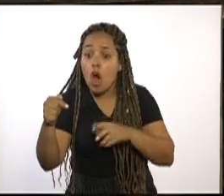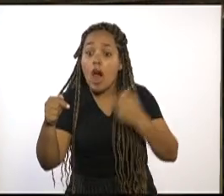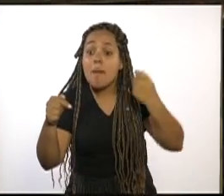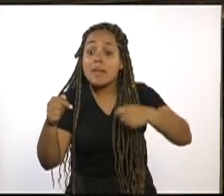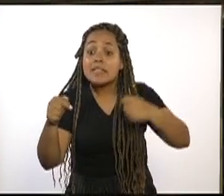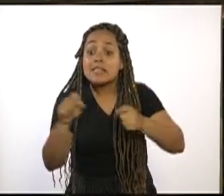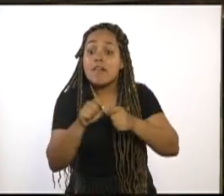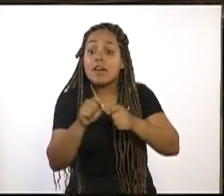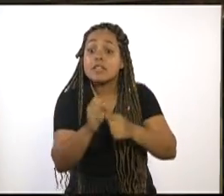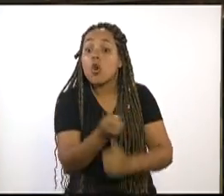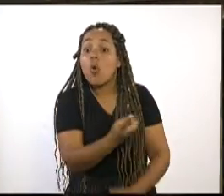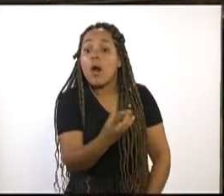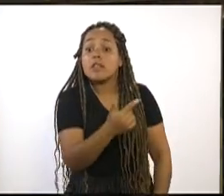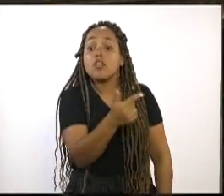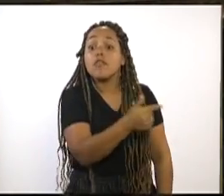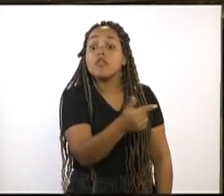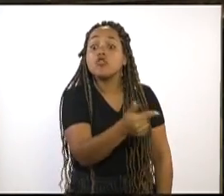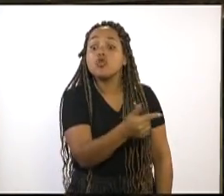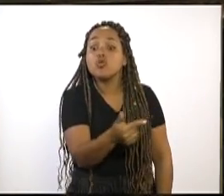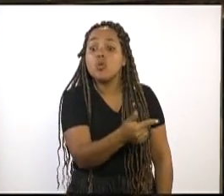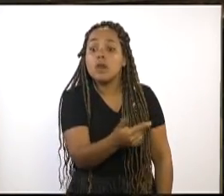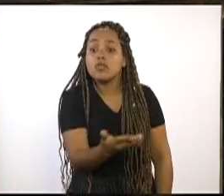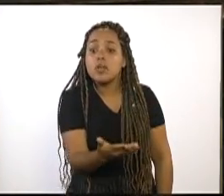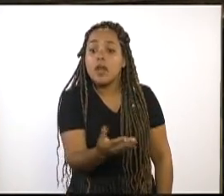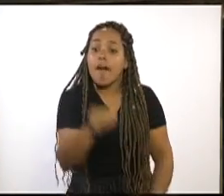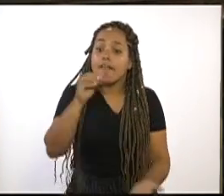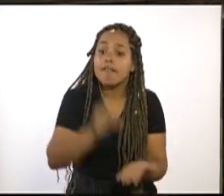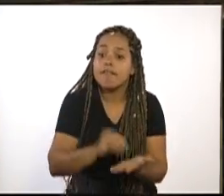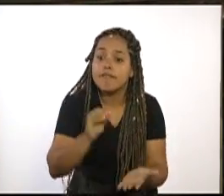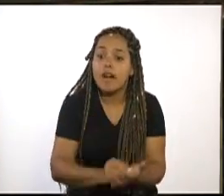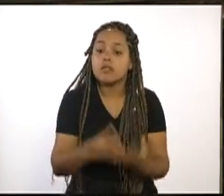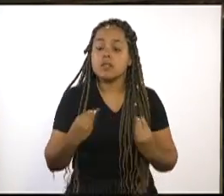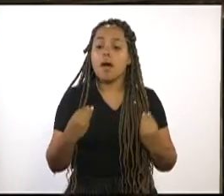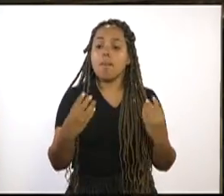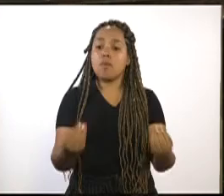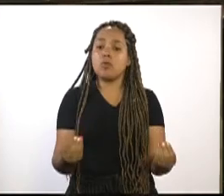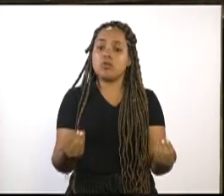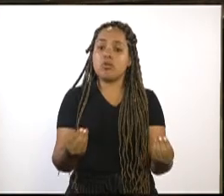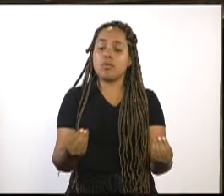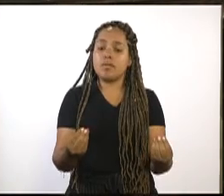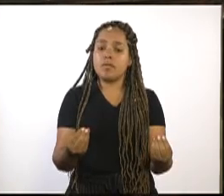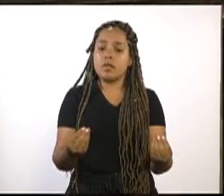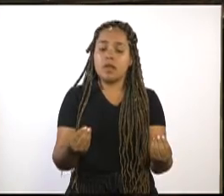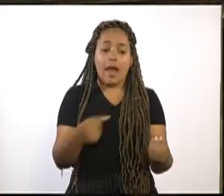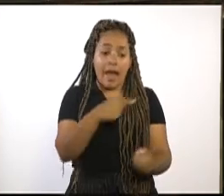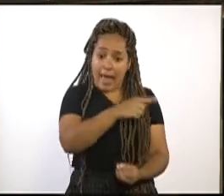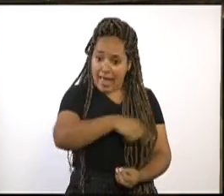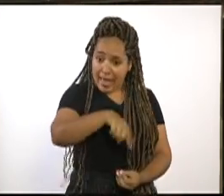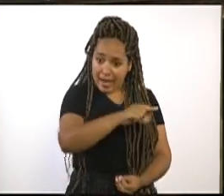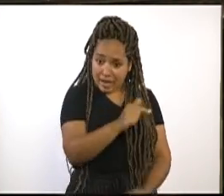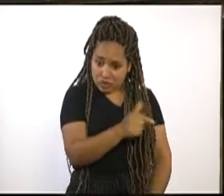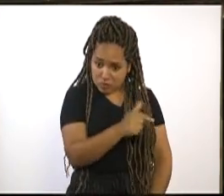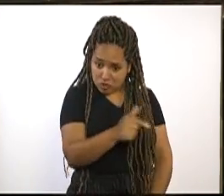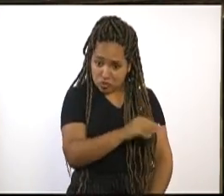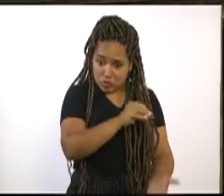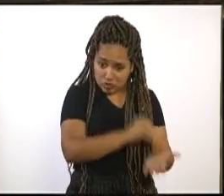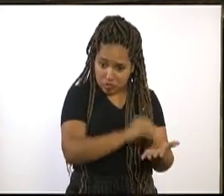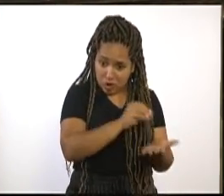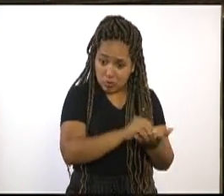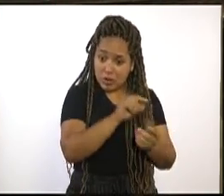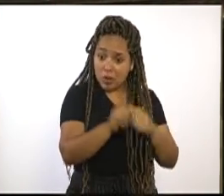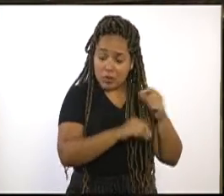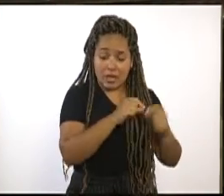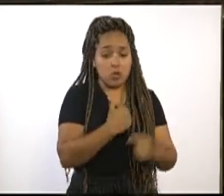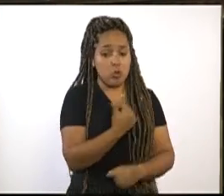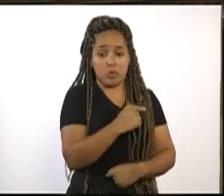obras apenas em andamento e com um cronograma não eficaz, haja vista aí os últimos